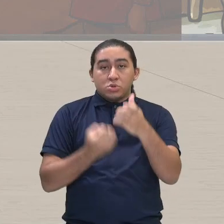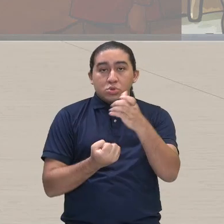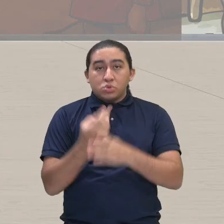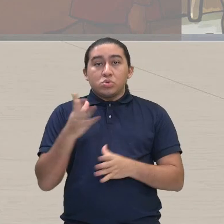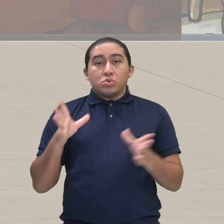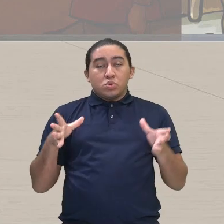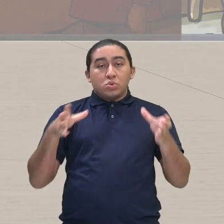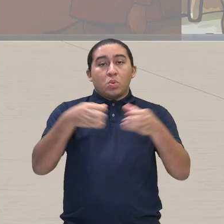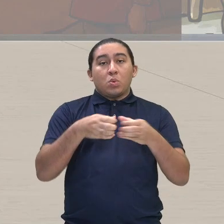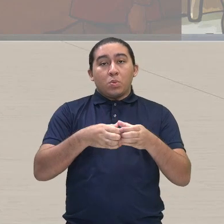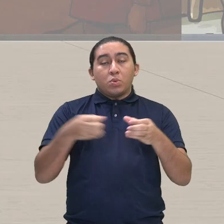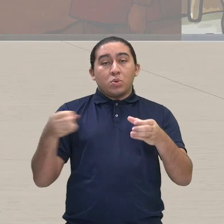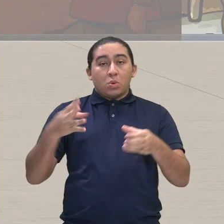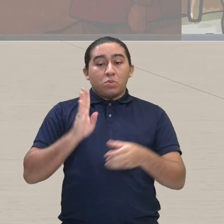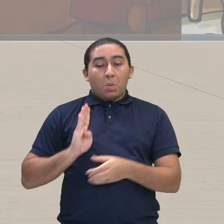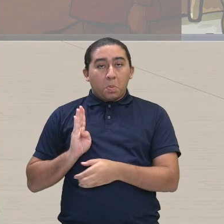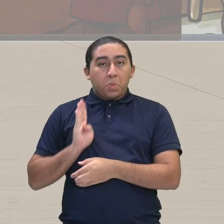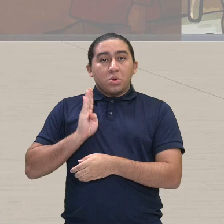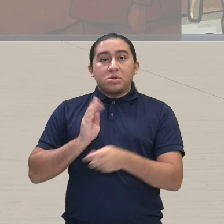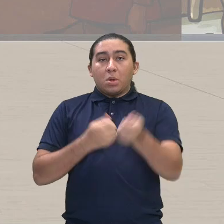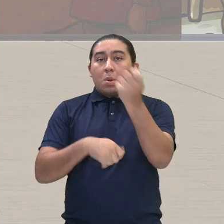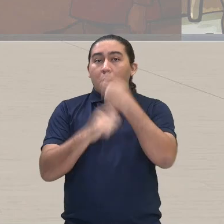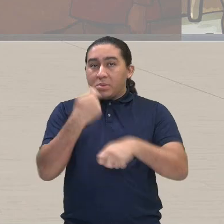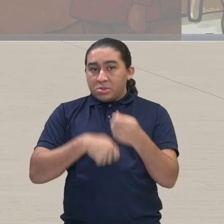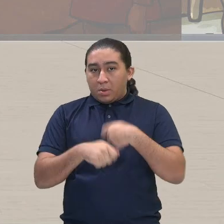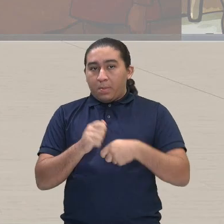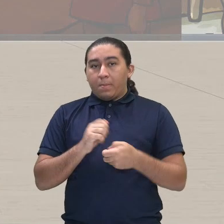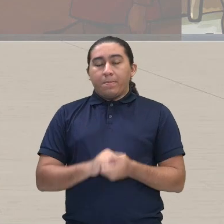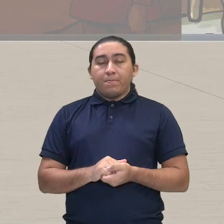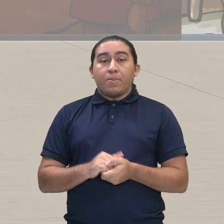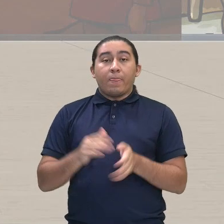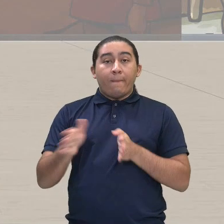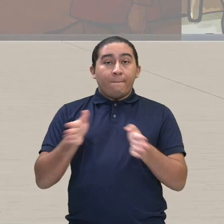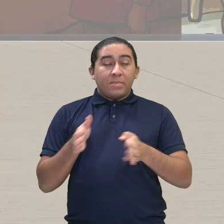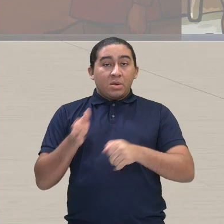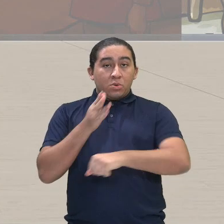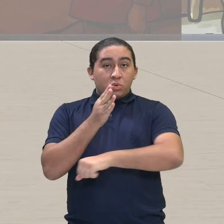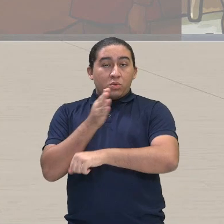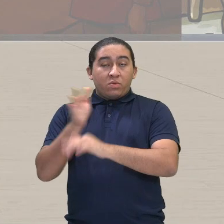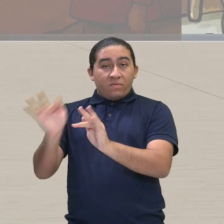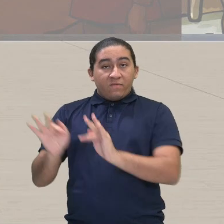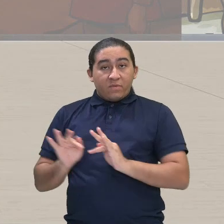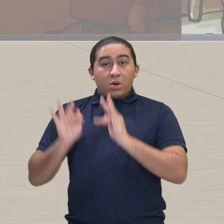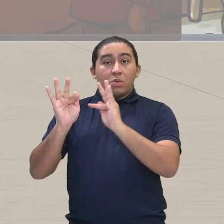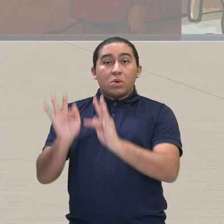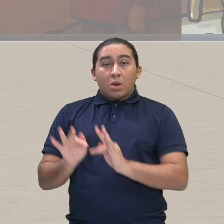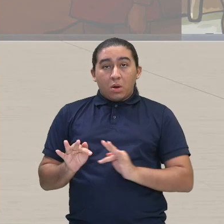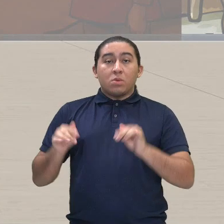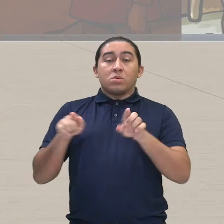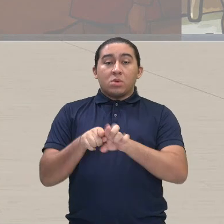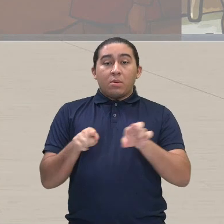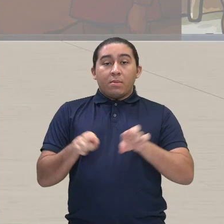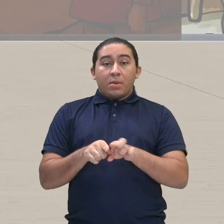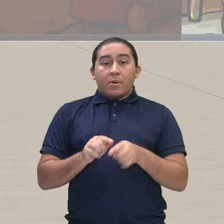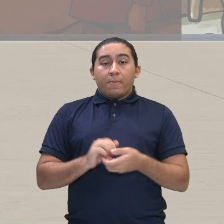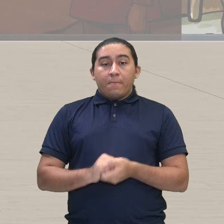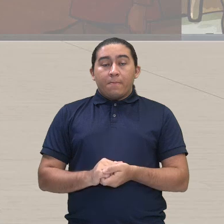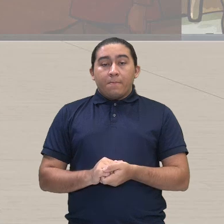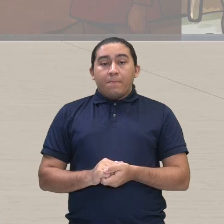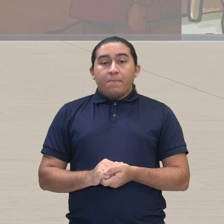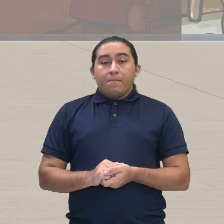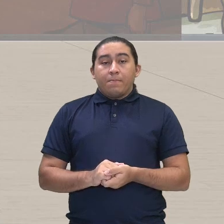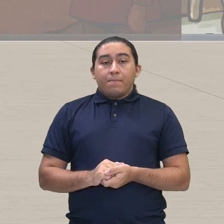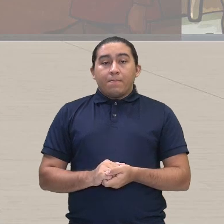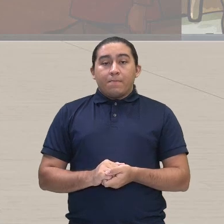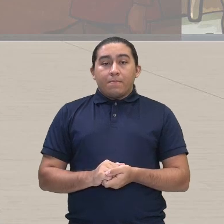chamada burguesia comercial. Se durante o período feudal, nos feudos, ali nos burgos, que eram os muros que cercavam os feudos,